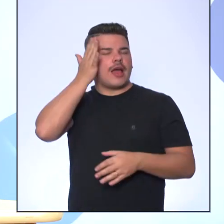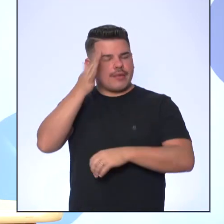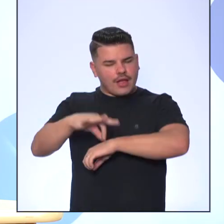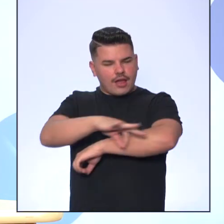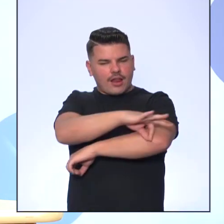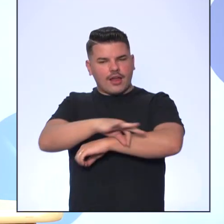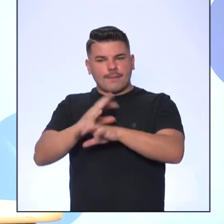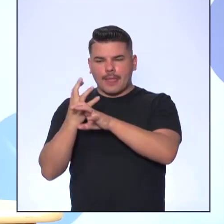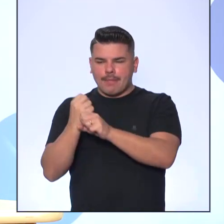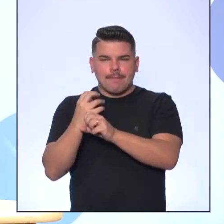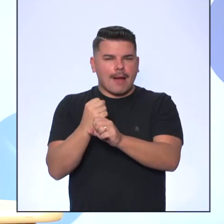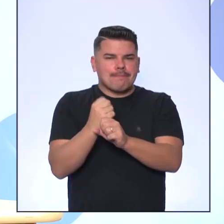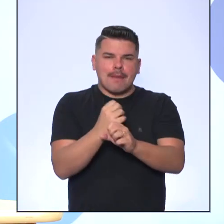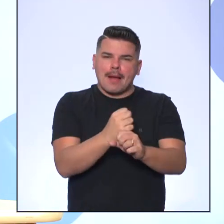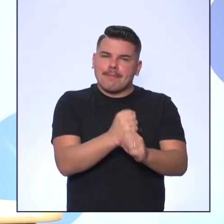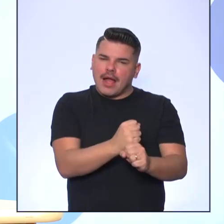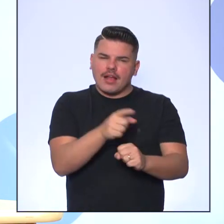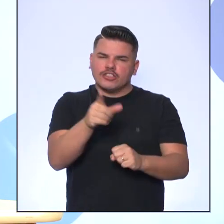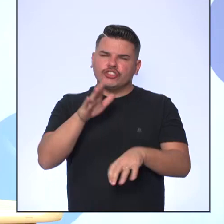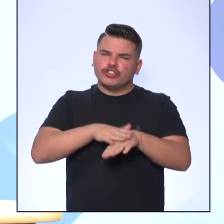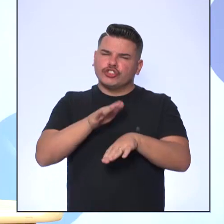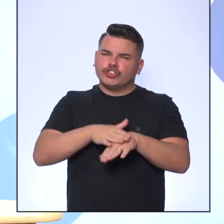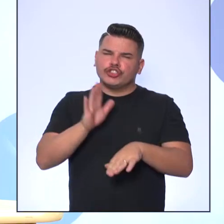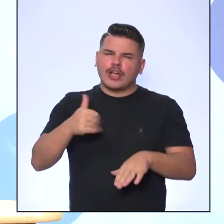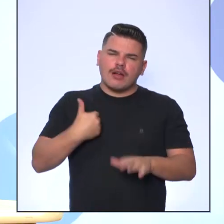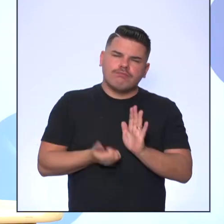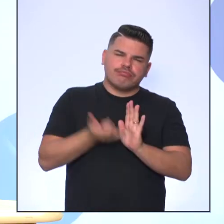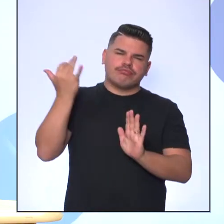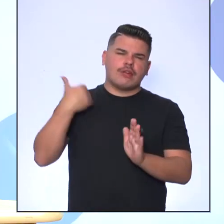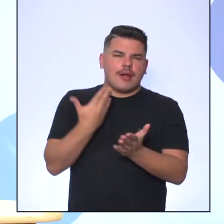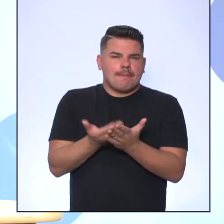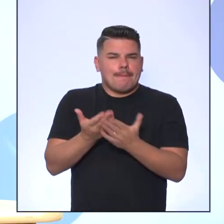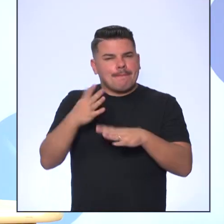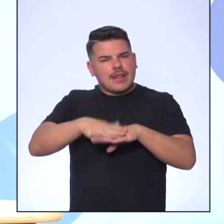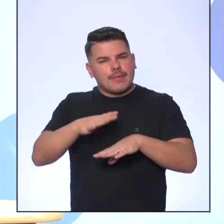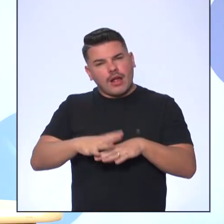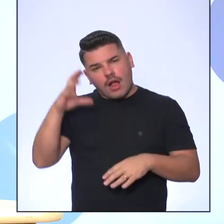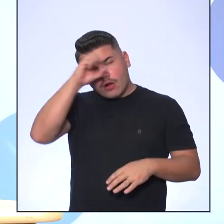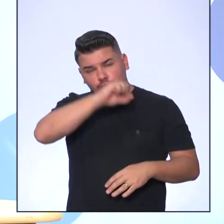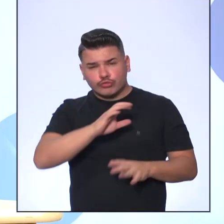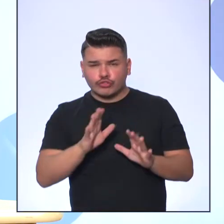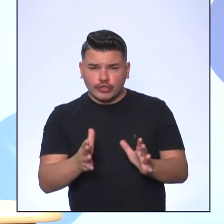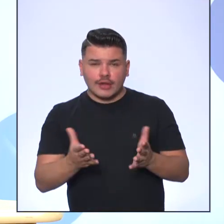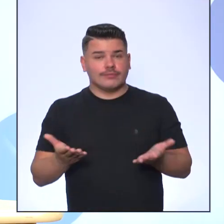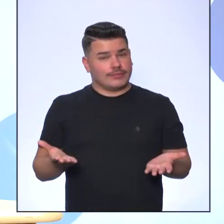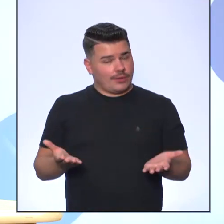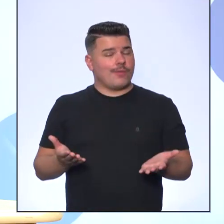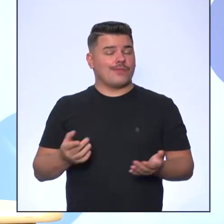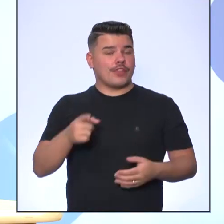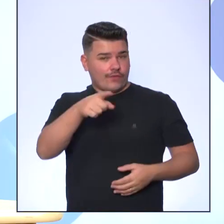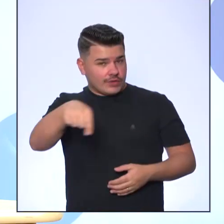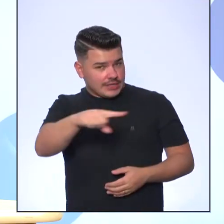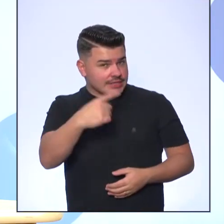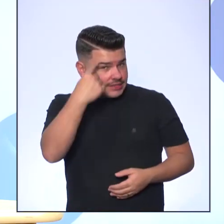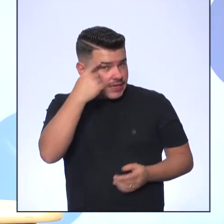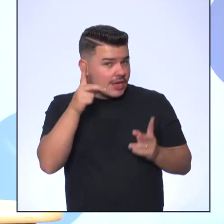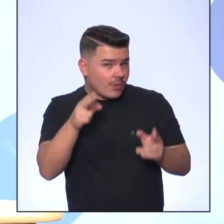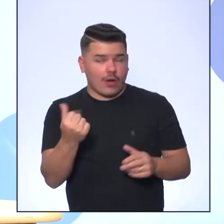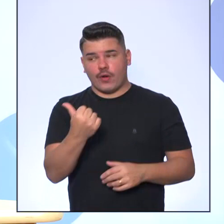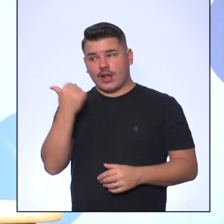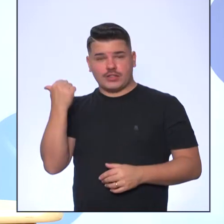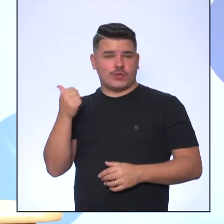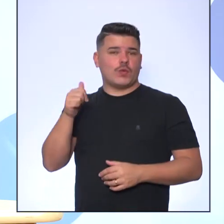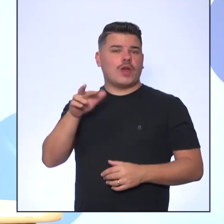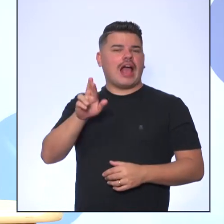olhamos, são várias vezes executadas, né? Uma das ideias, como, por exemplo, o Rafael